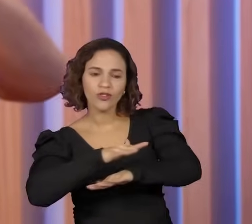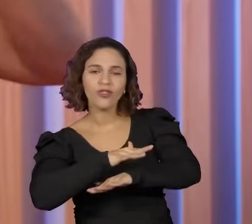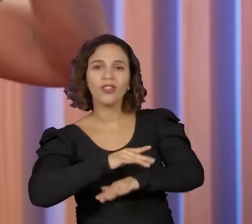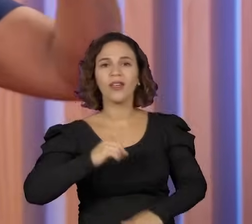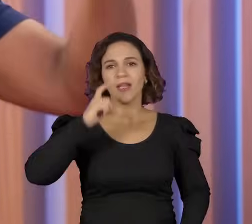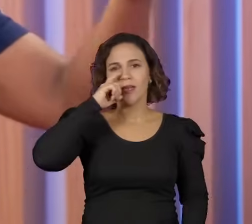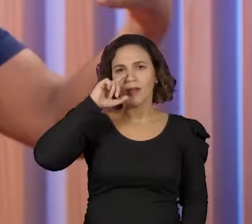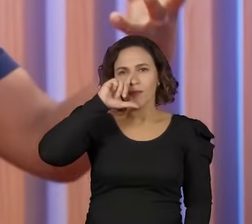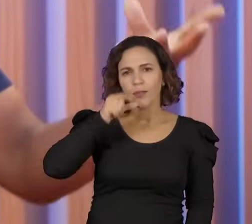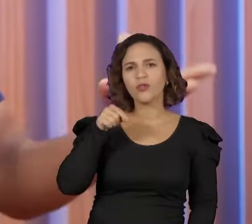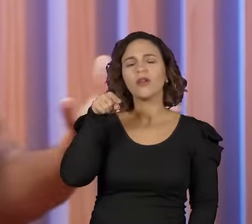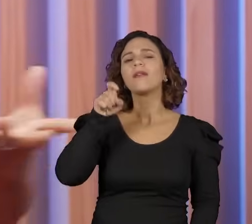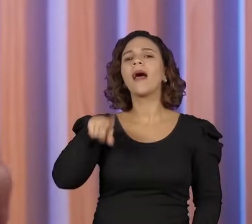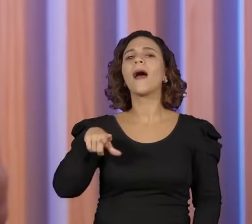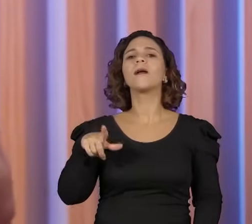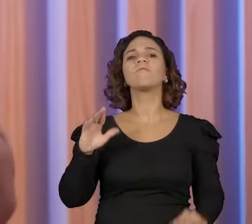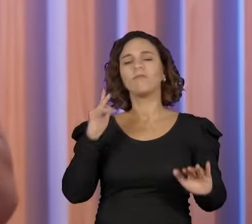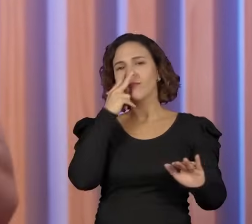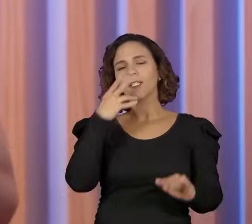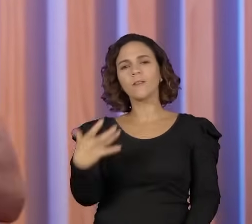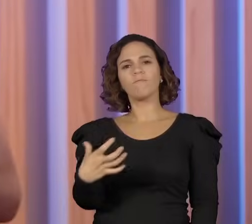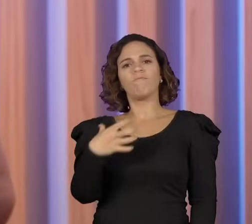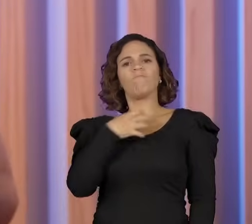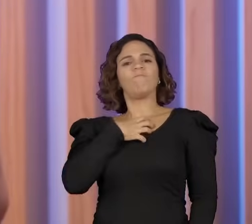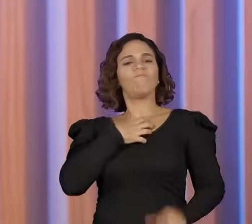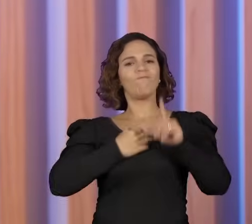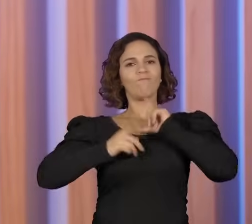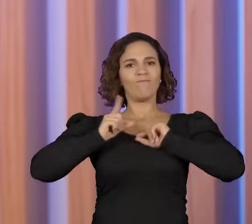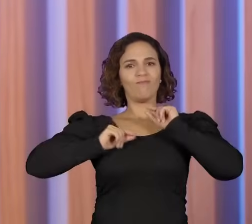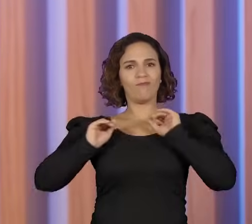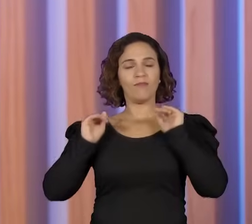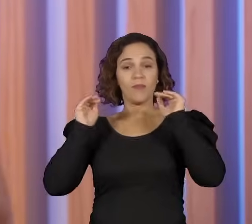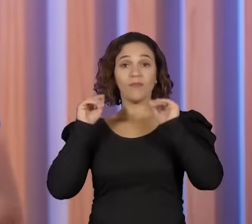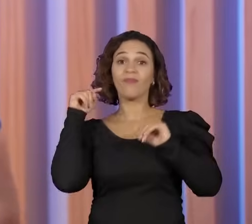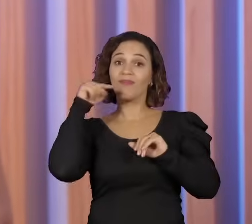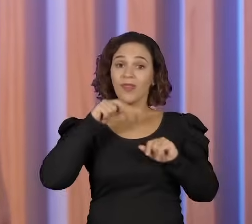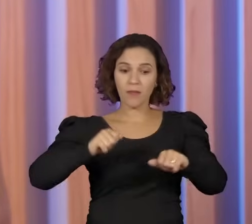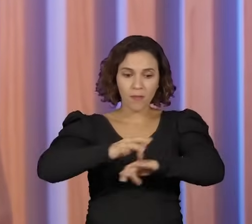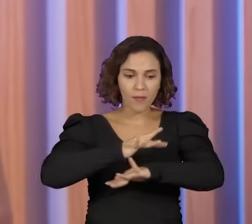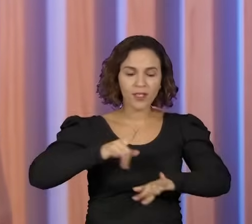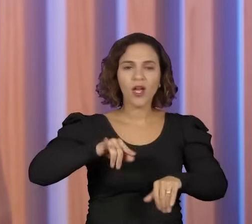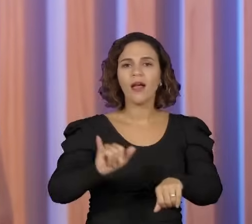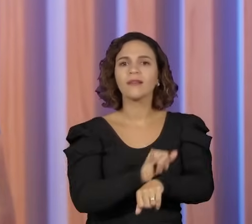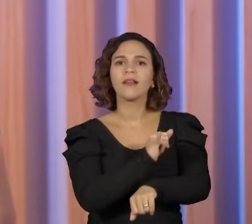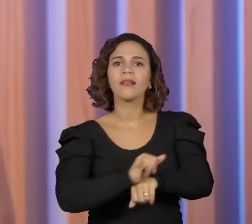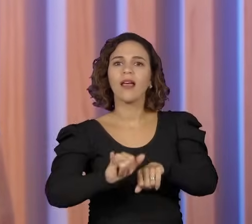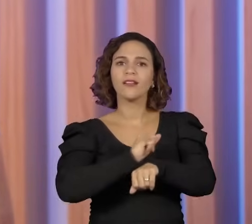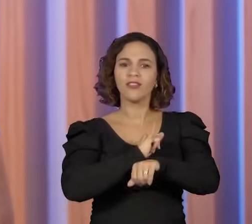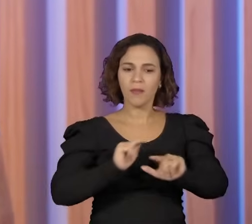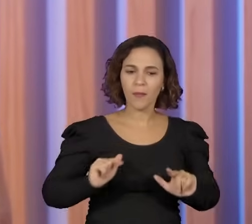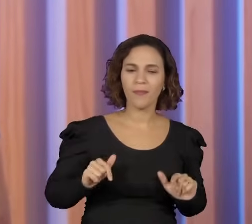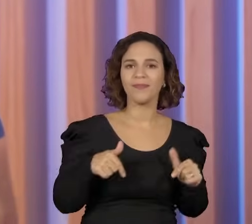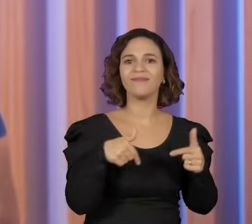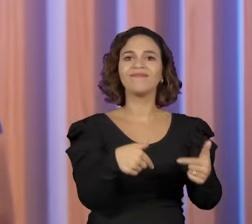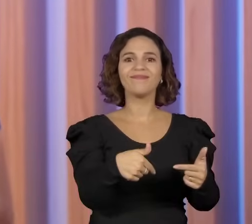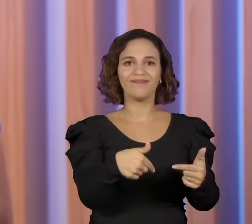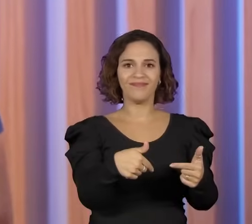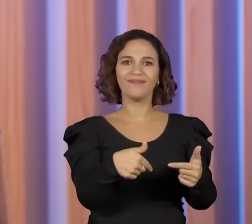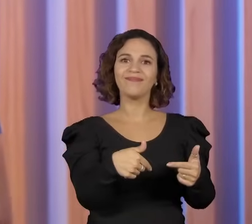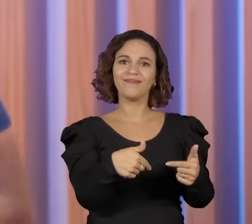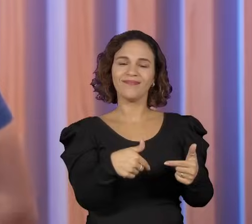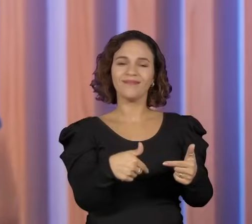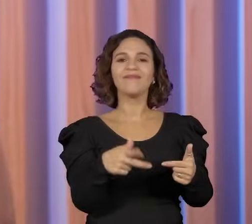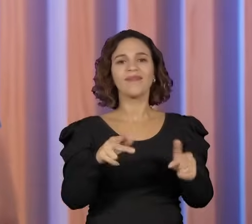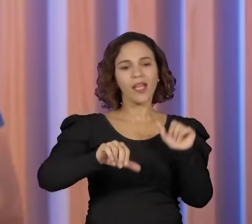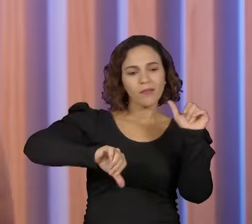um estado de espírito. Magia é uma ferramenta da bruxaria. Né? Que é o ato